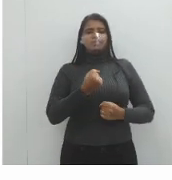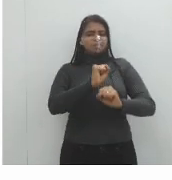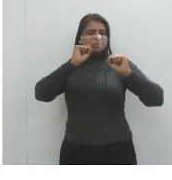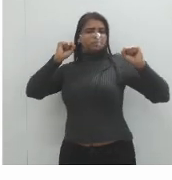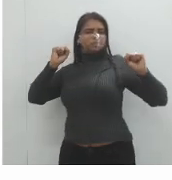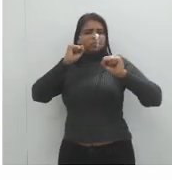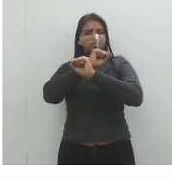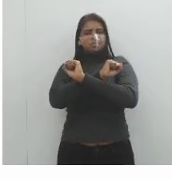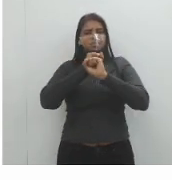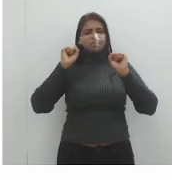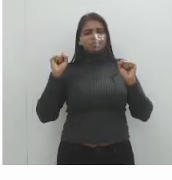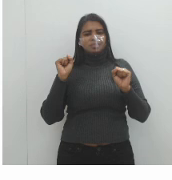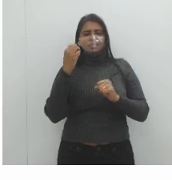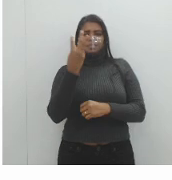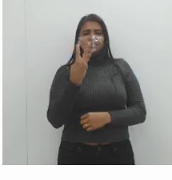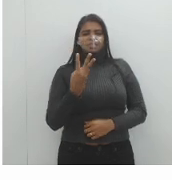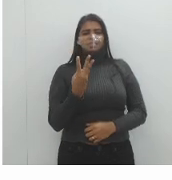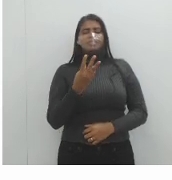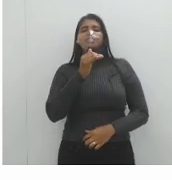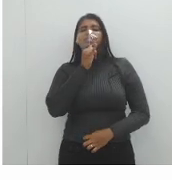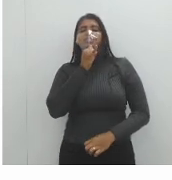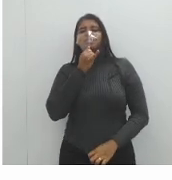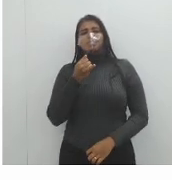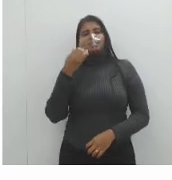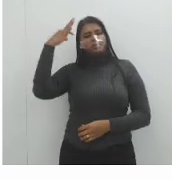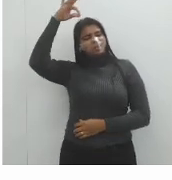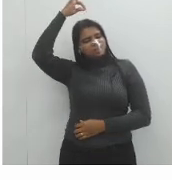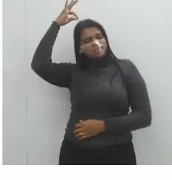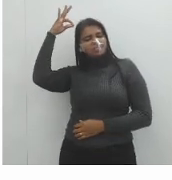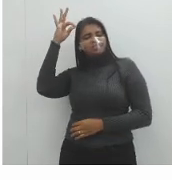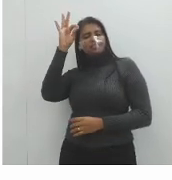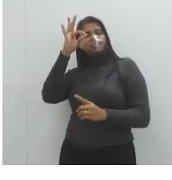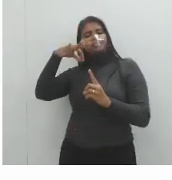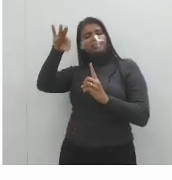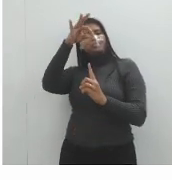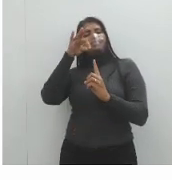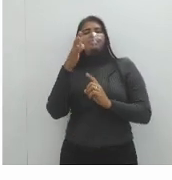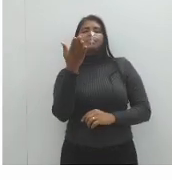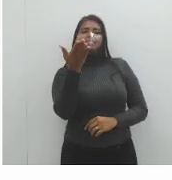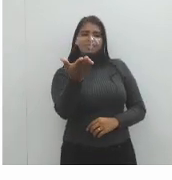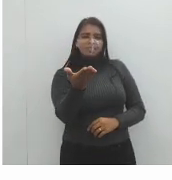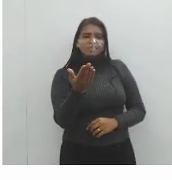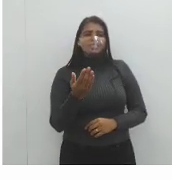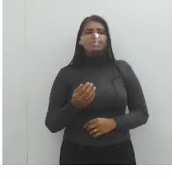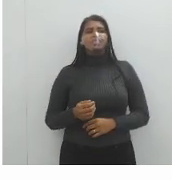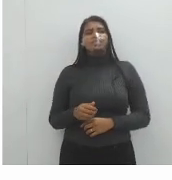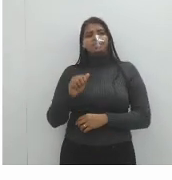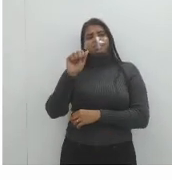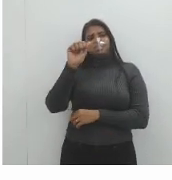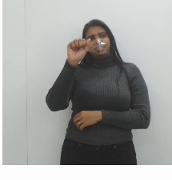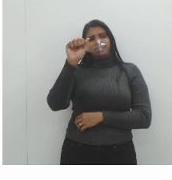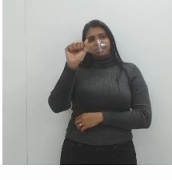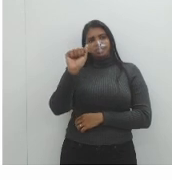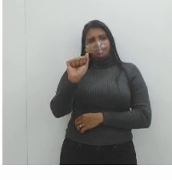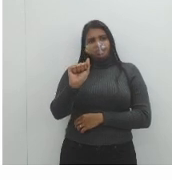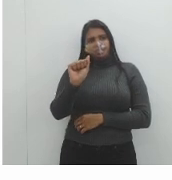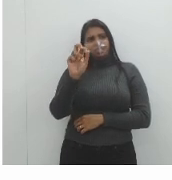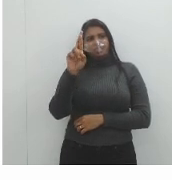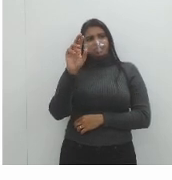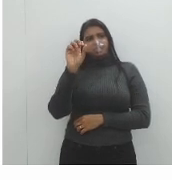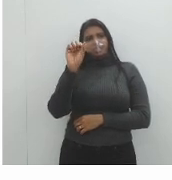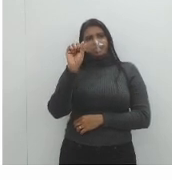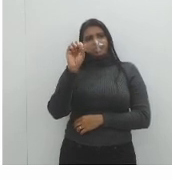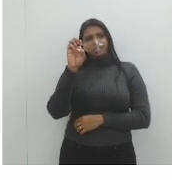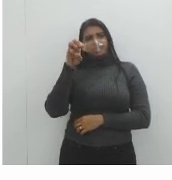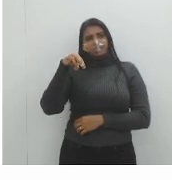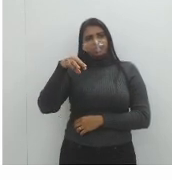Então, eu trouxe aqui 3 exemplos para inspirar vocês. O elemento químico acênio, que tem número atômico igual a 33